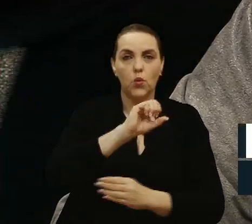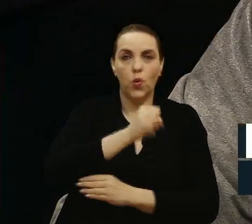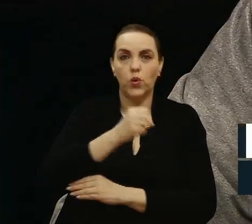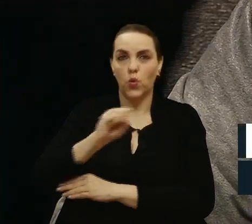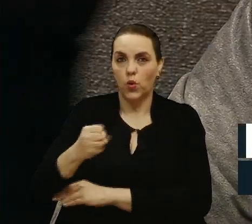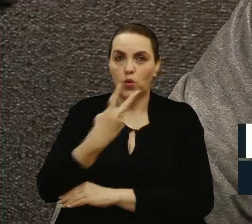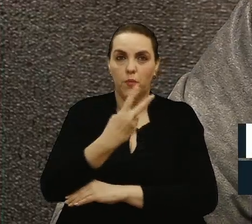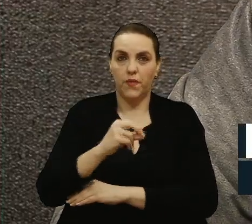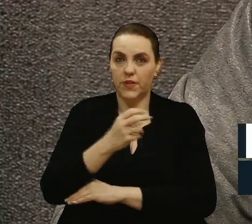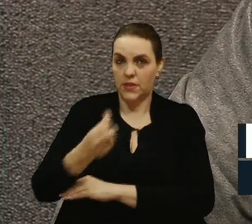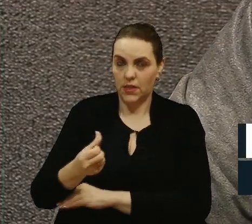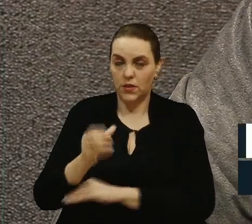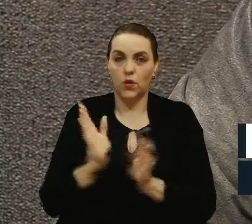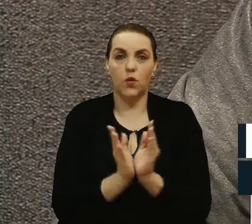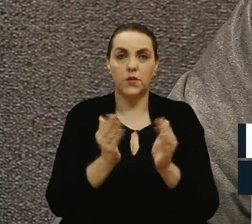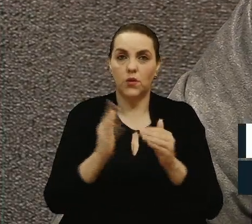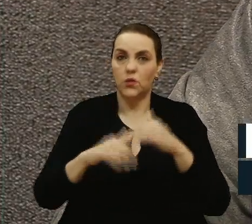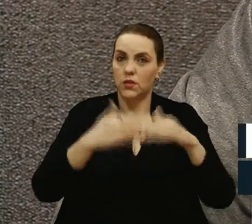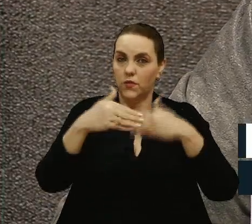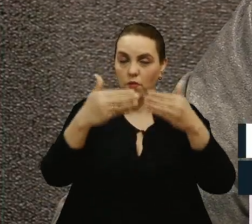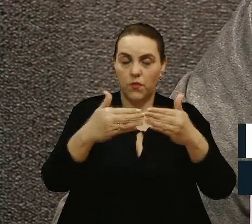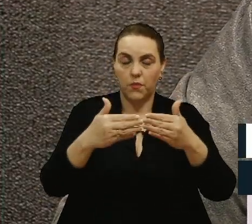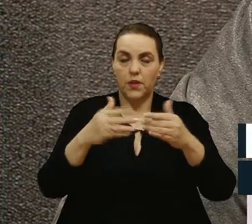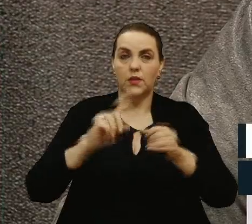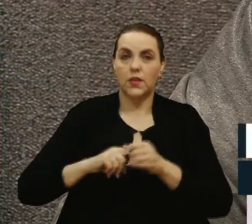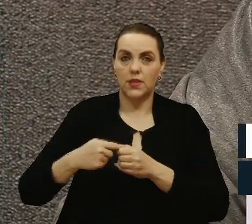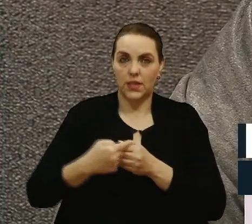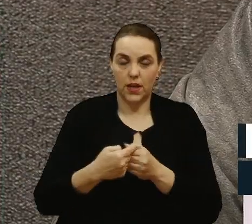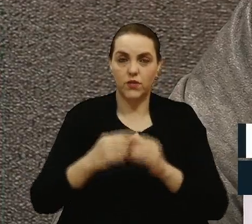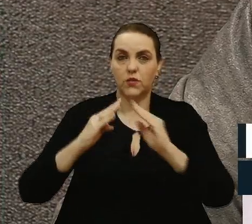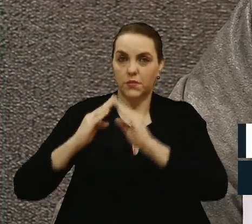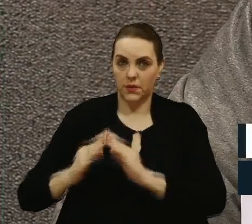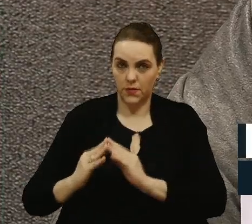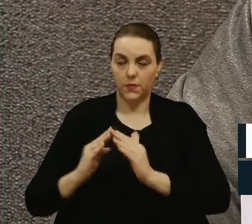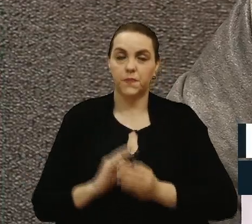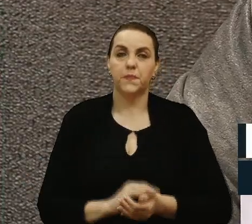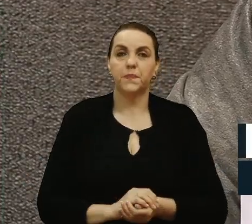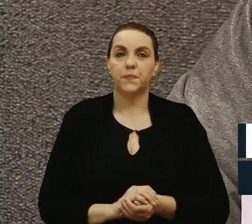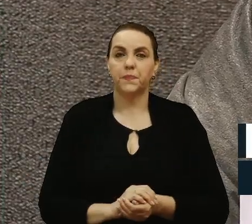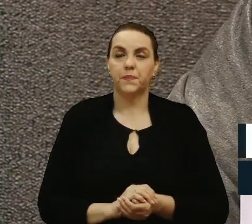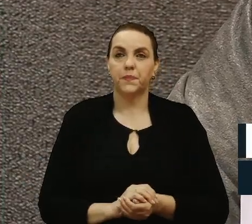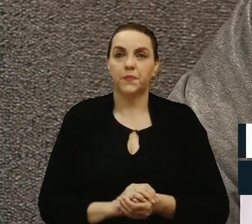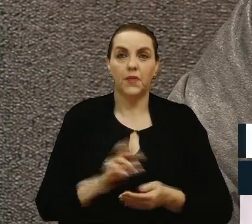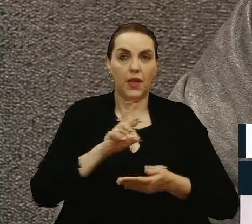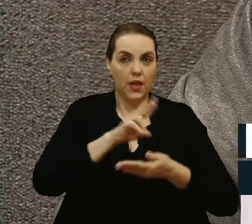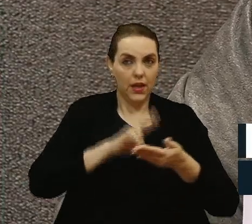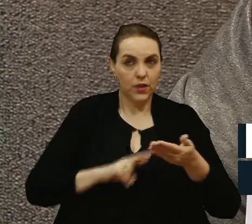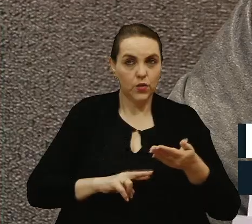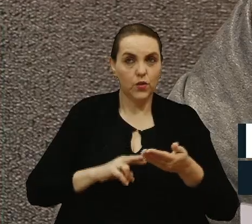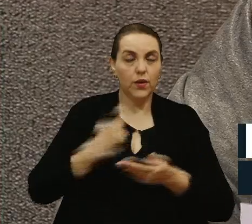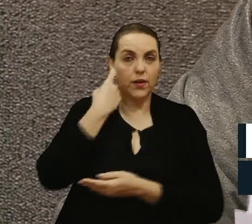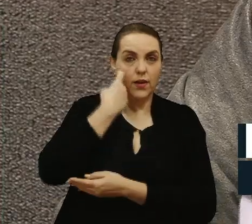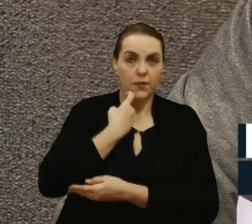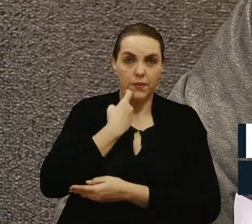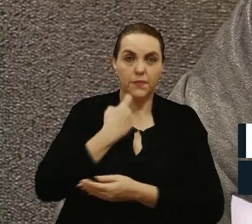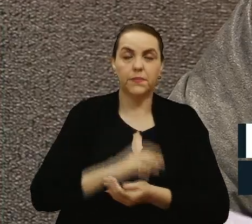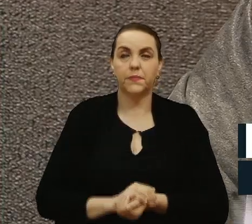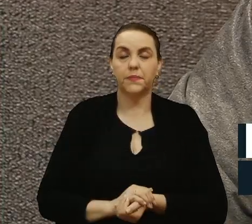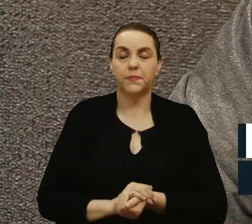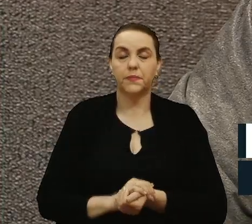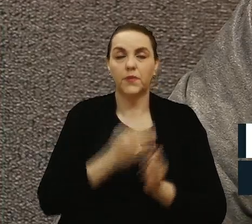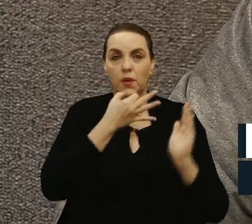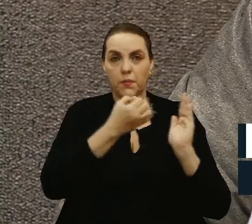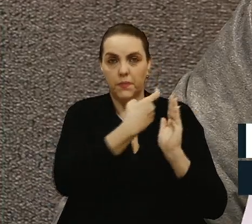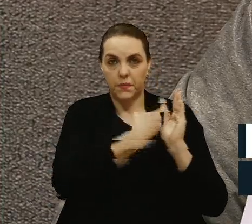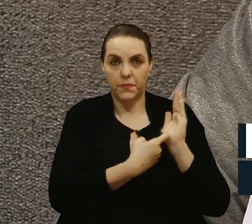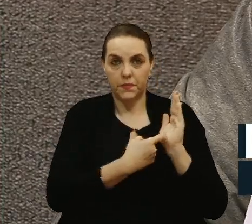88/2026, Comissão de Desenvolvimento Urbano e Habitação. Relator, Caleb Garbim. Parecer é favorável